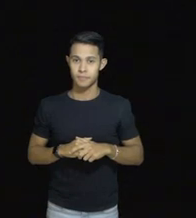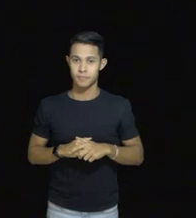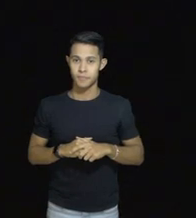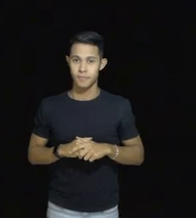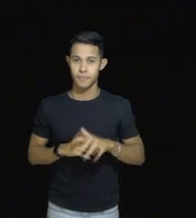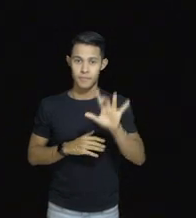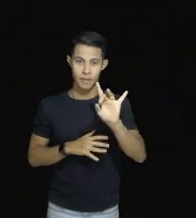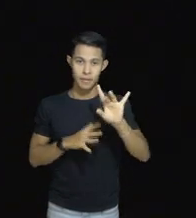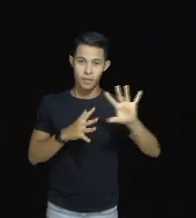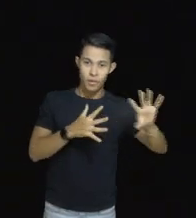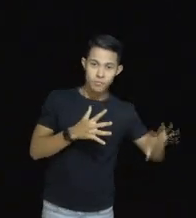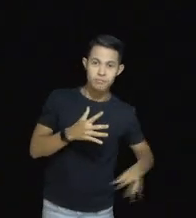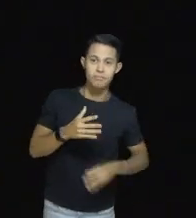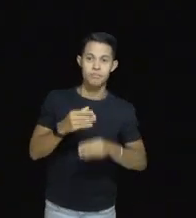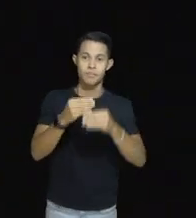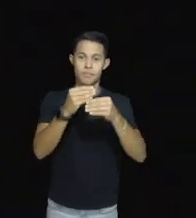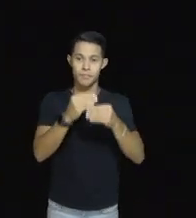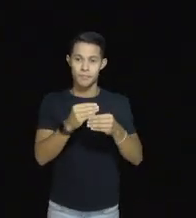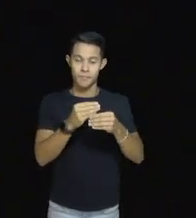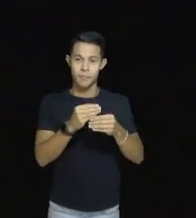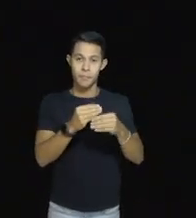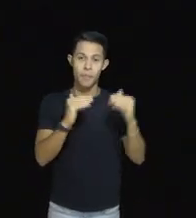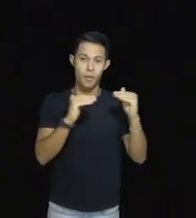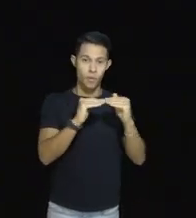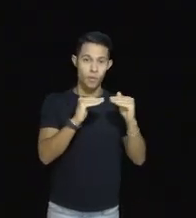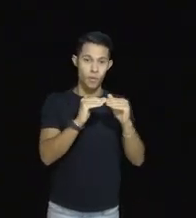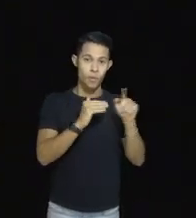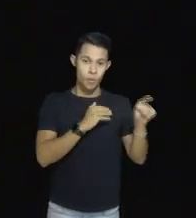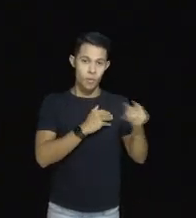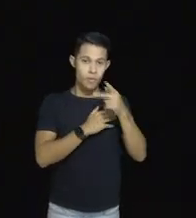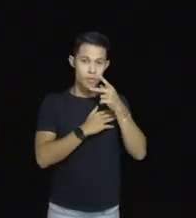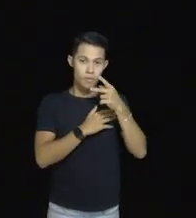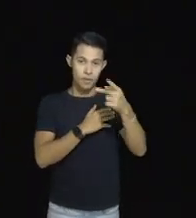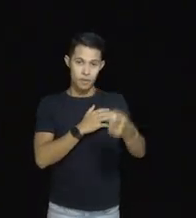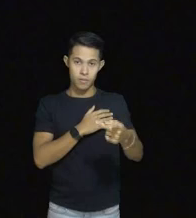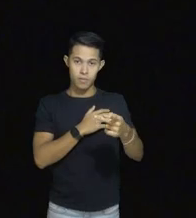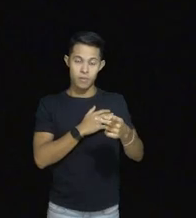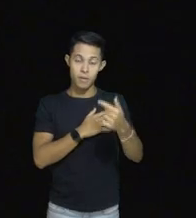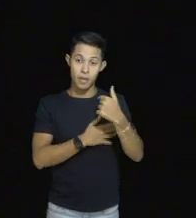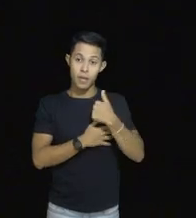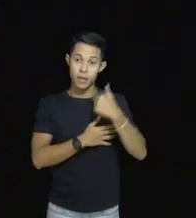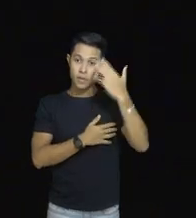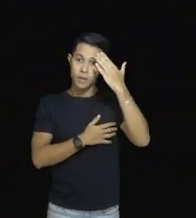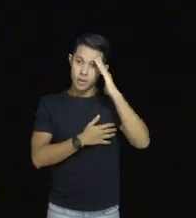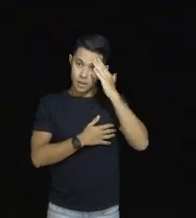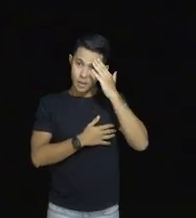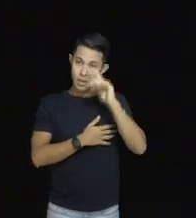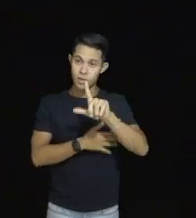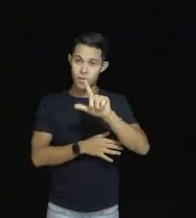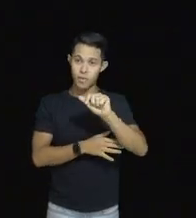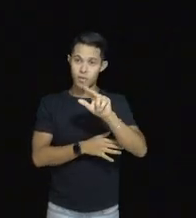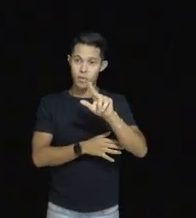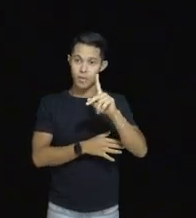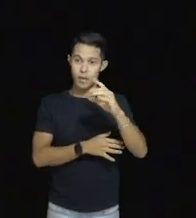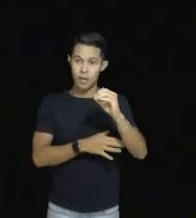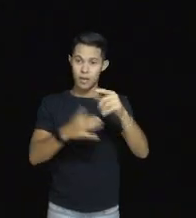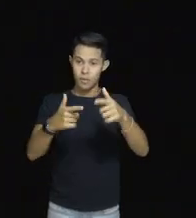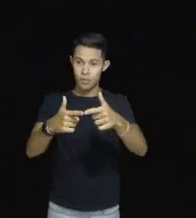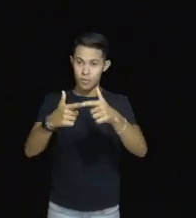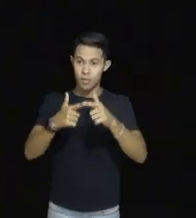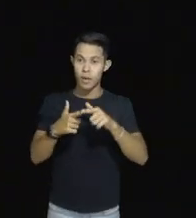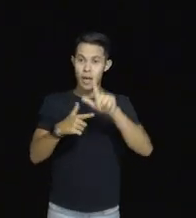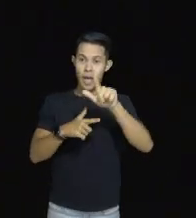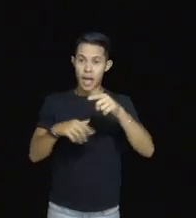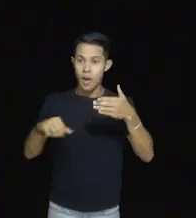Só para complementar o que o seu Mário falou, concordo com tudo que o seu Mário disse. Eu entendo que o laudo é o acesso ao serviço